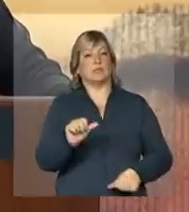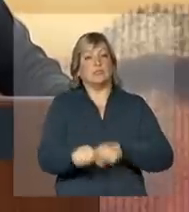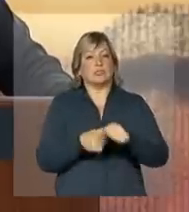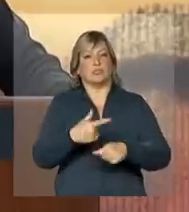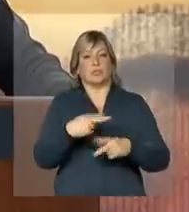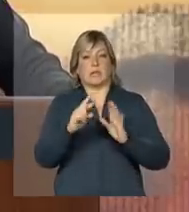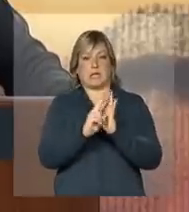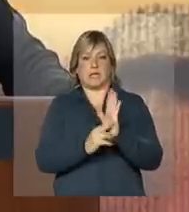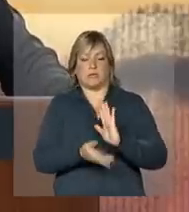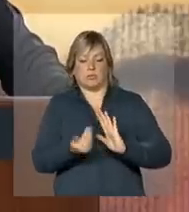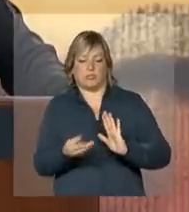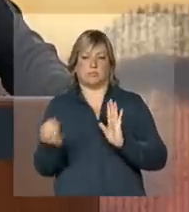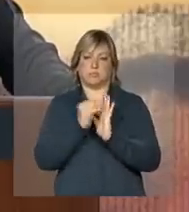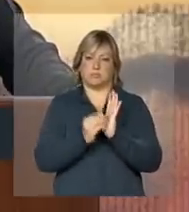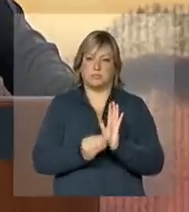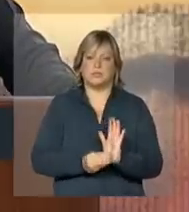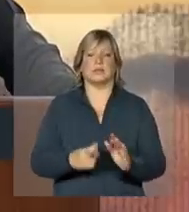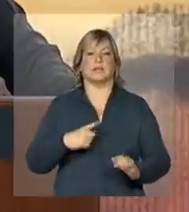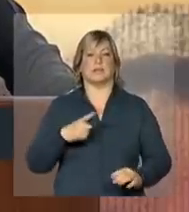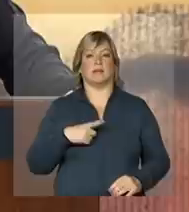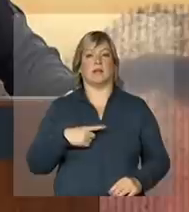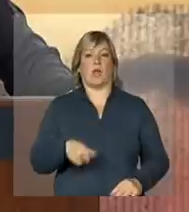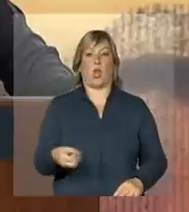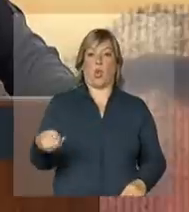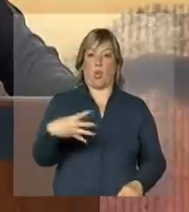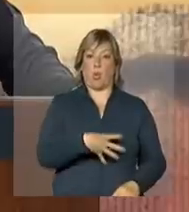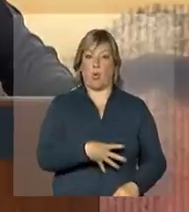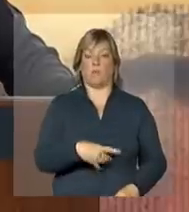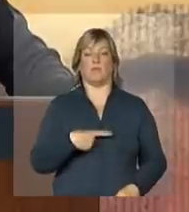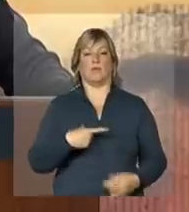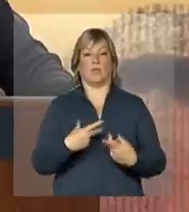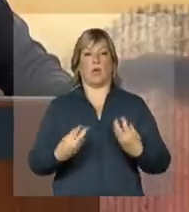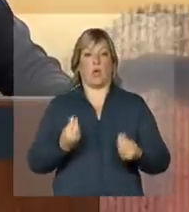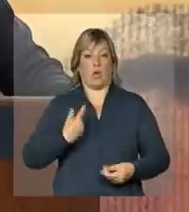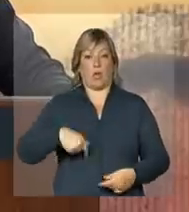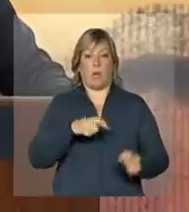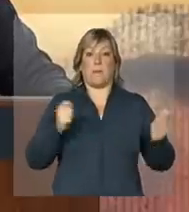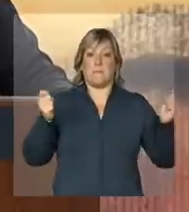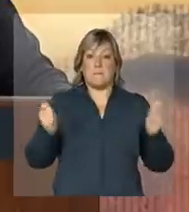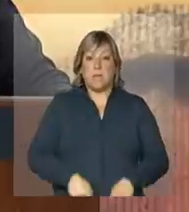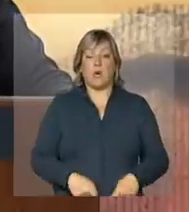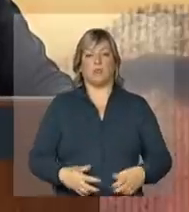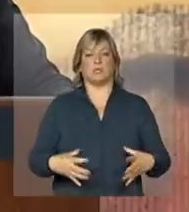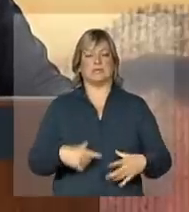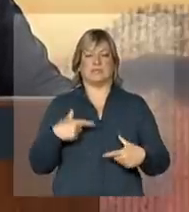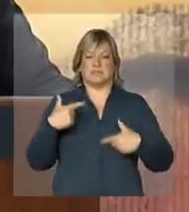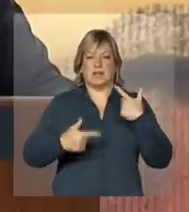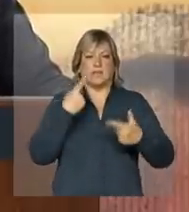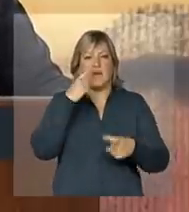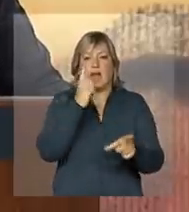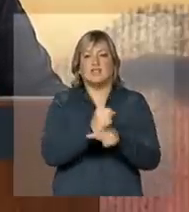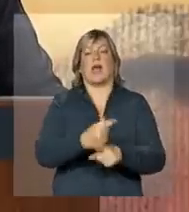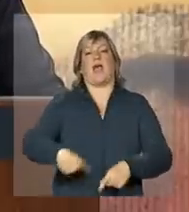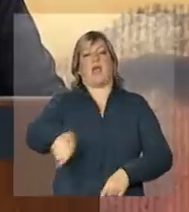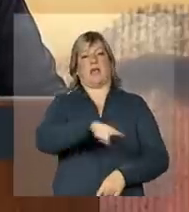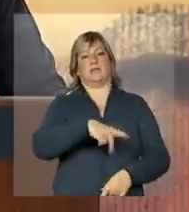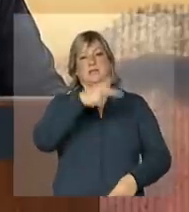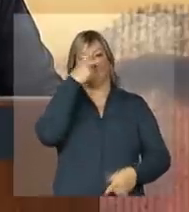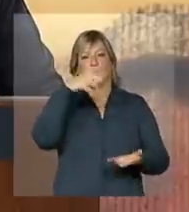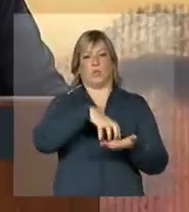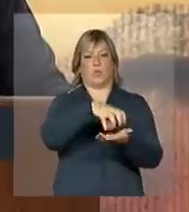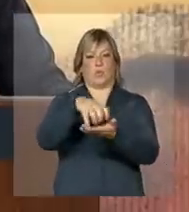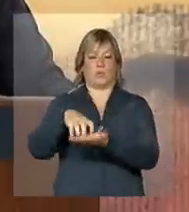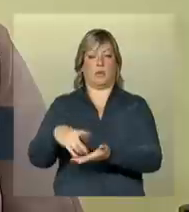medida que é uma ampla mobilização para que a gente possa num mutirão identificar essas comunidades o governo da